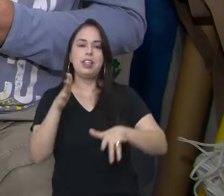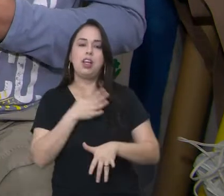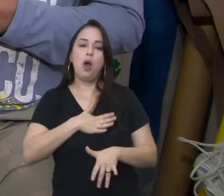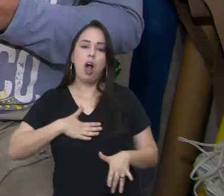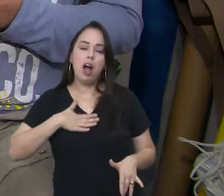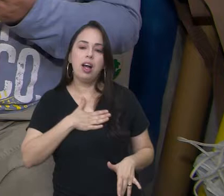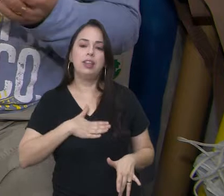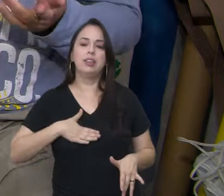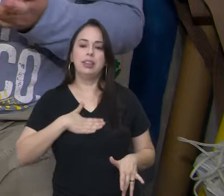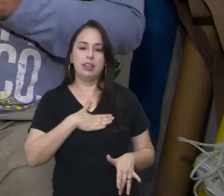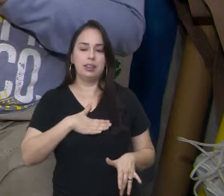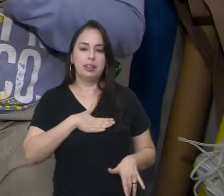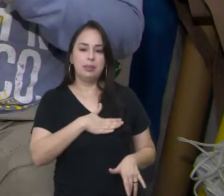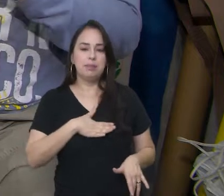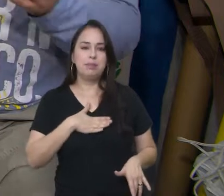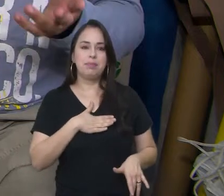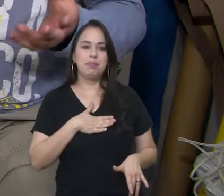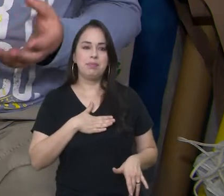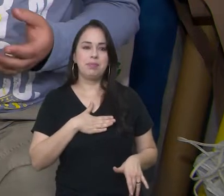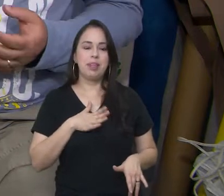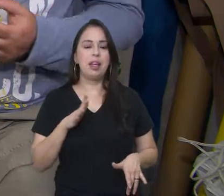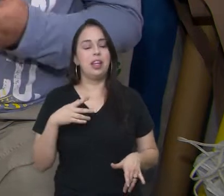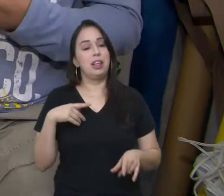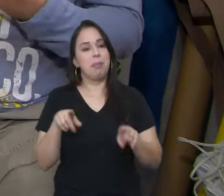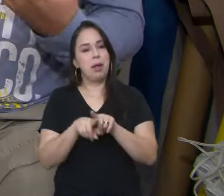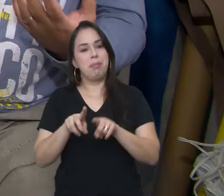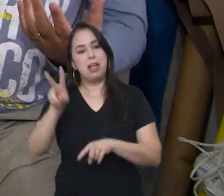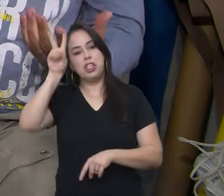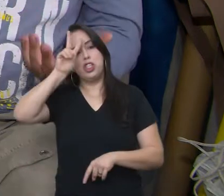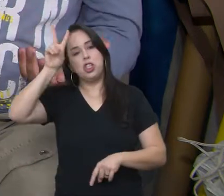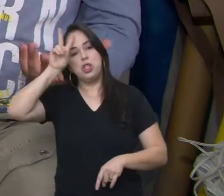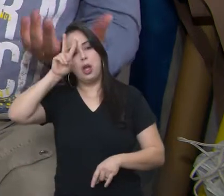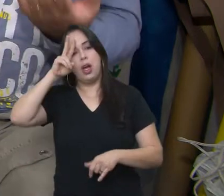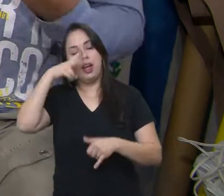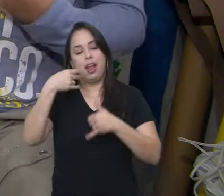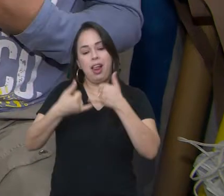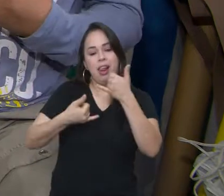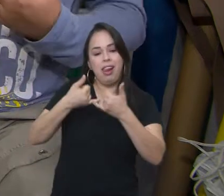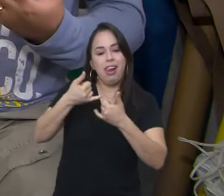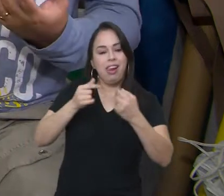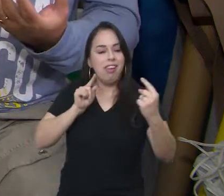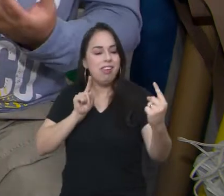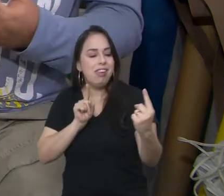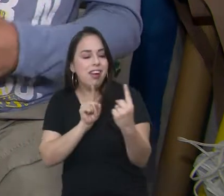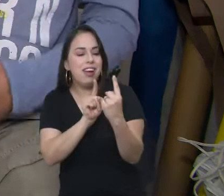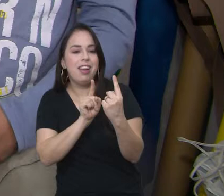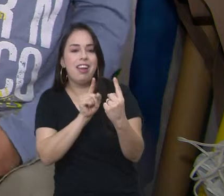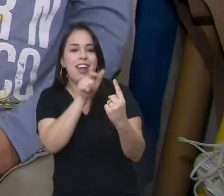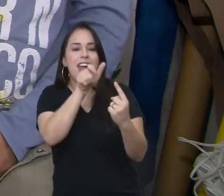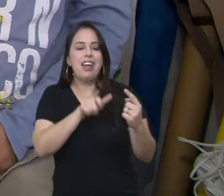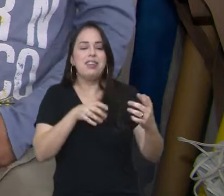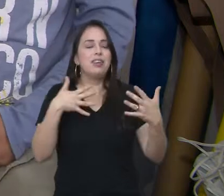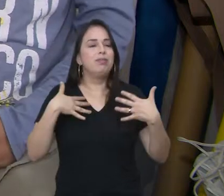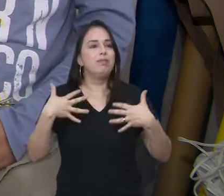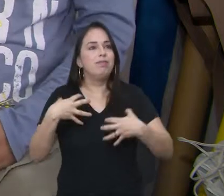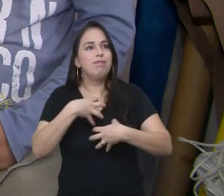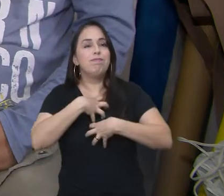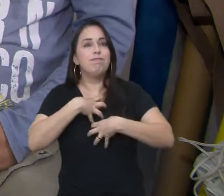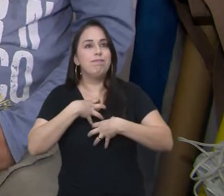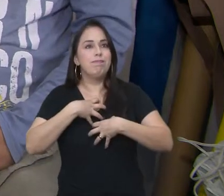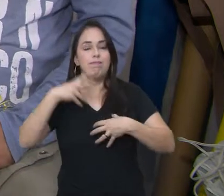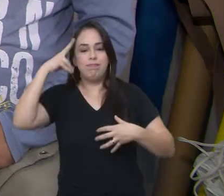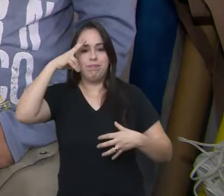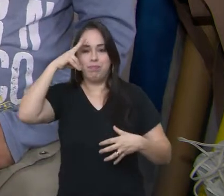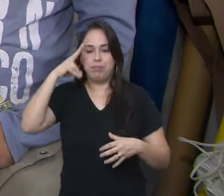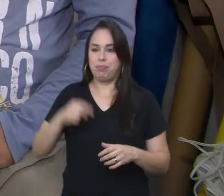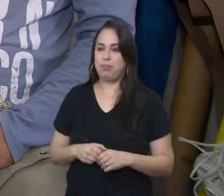muito, principalmente como essa história que a gente acaba brincando, trazendo as pessoas para a história, então isso ajuda bastante. Eu vi que